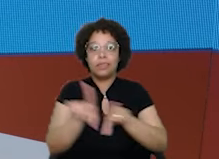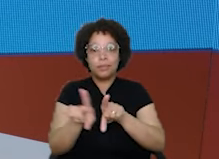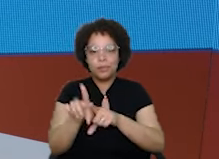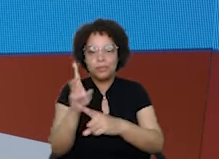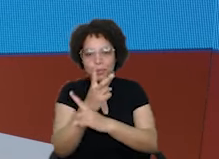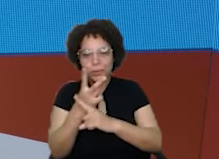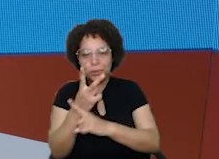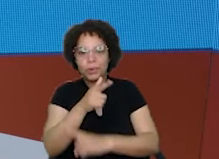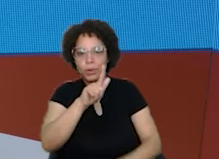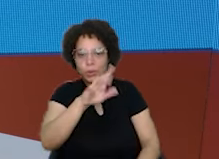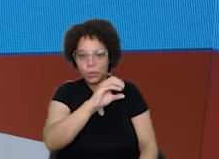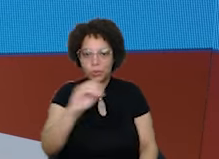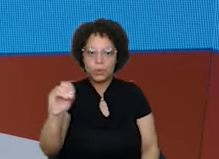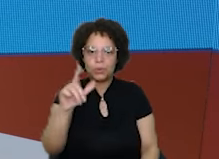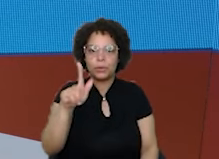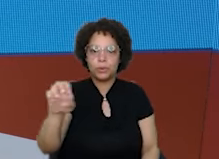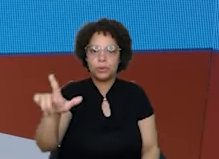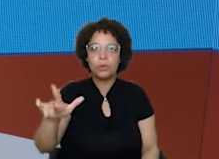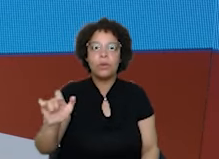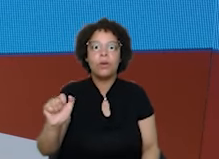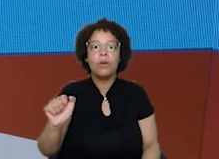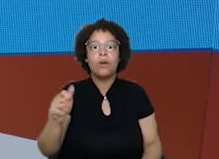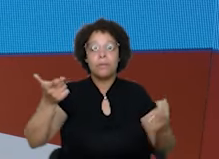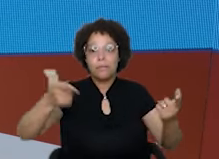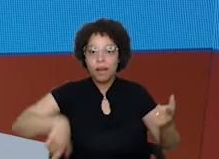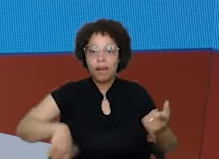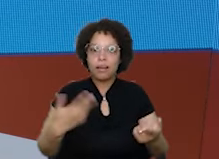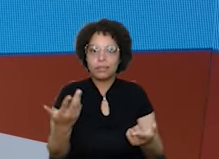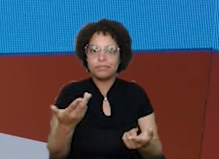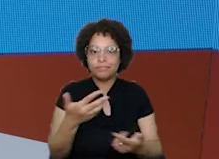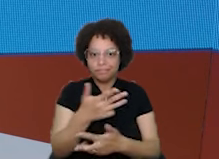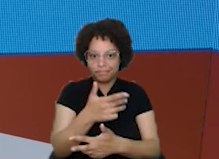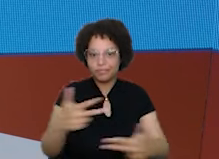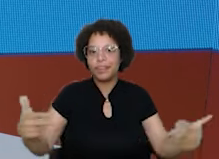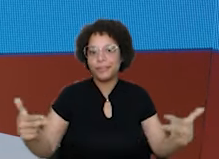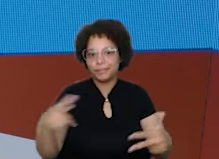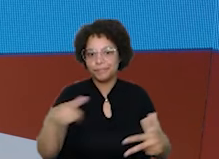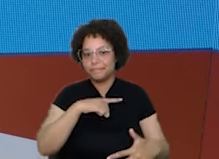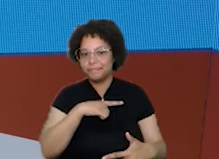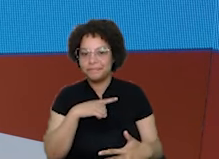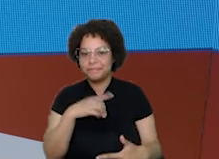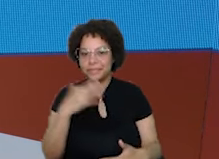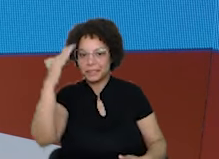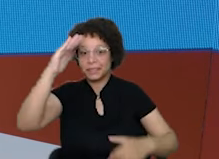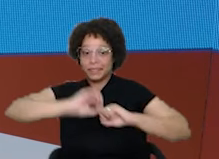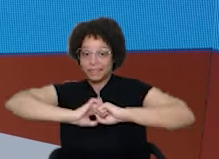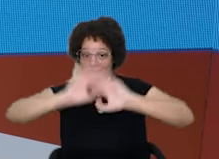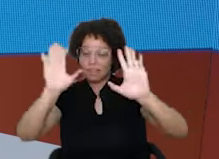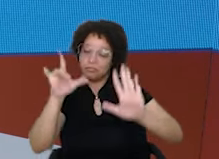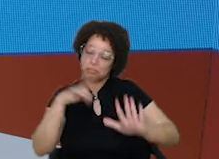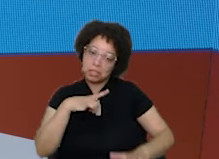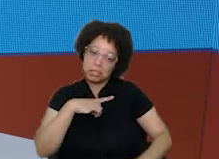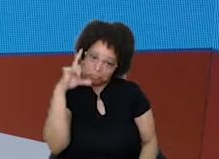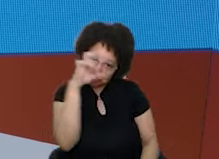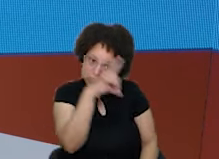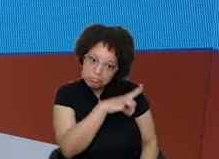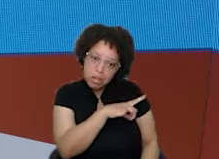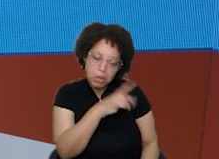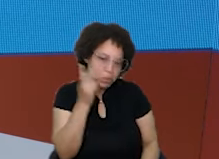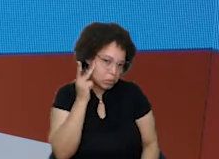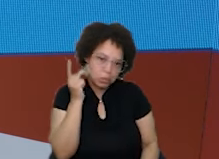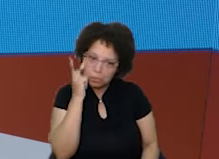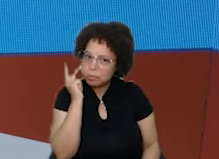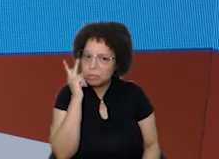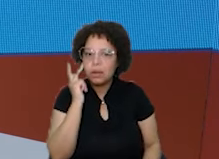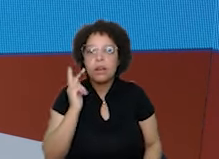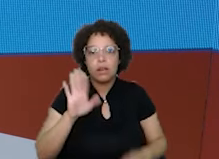no Google está buscando nos marketplaces então eles precisa est presente e entender que assim é Um Desafio né porque muitas vezes